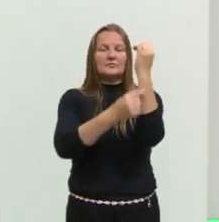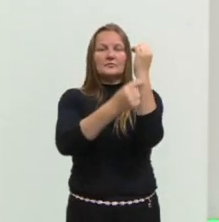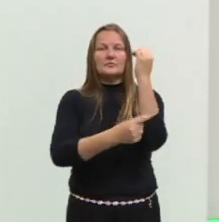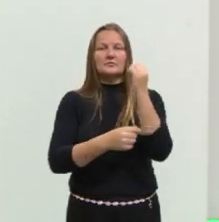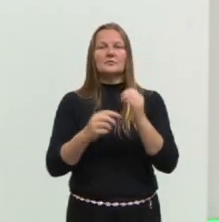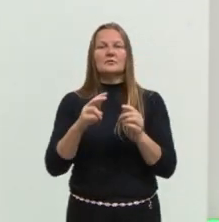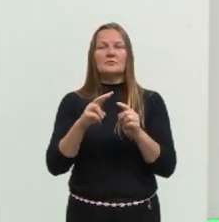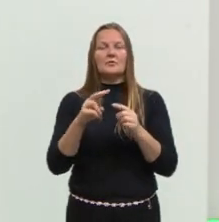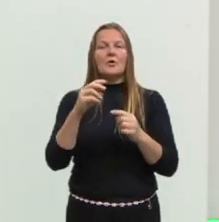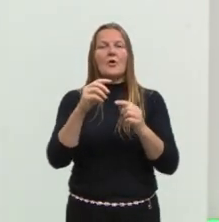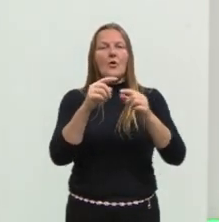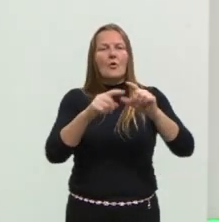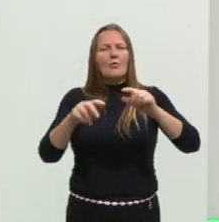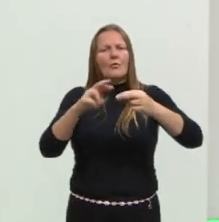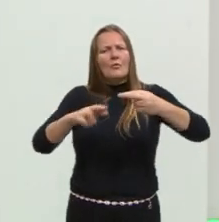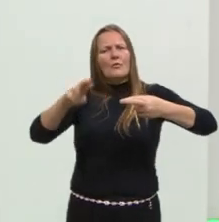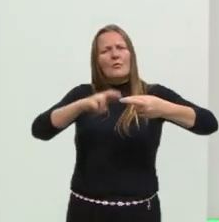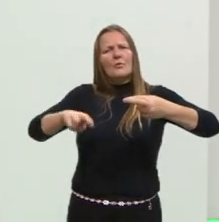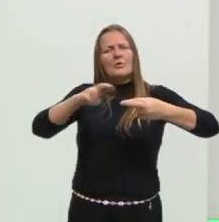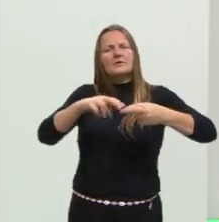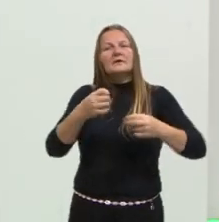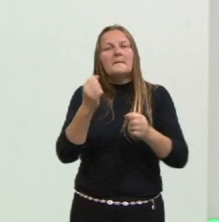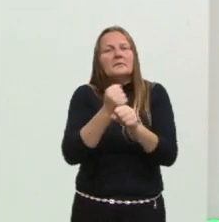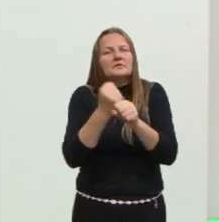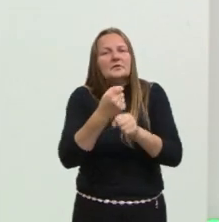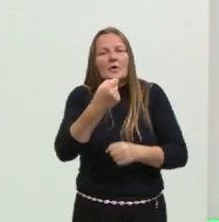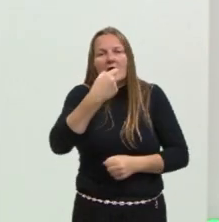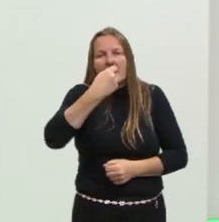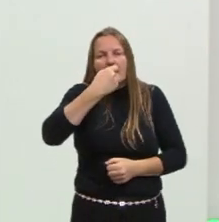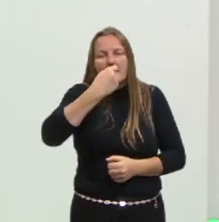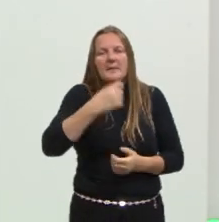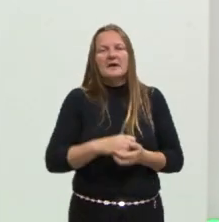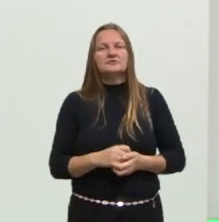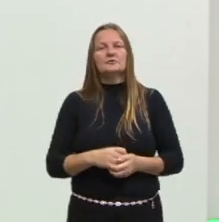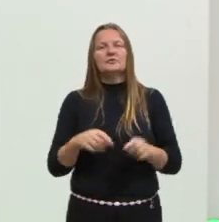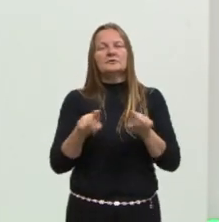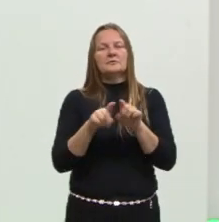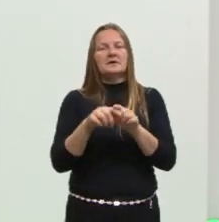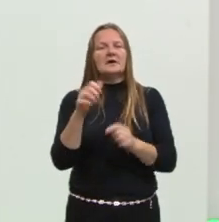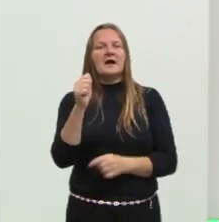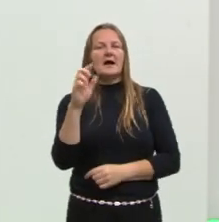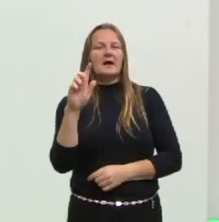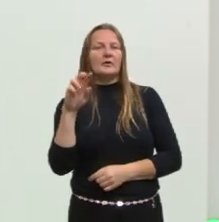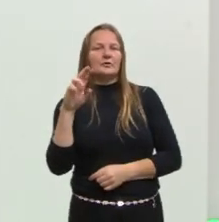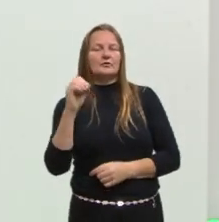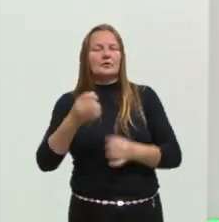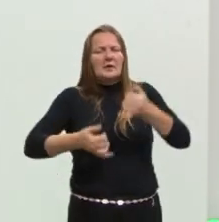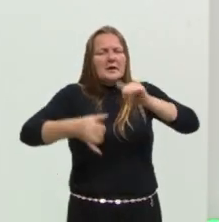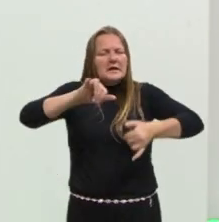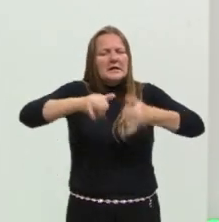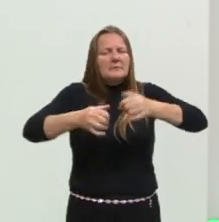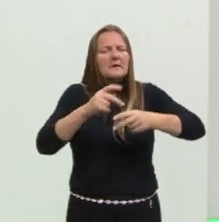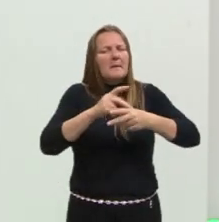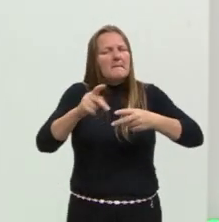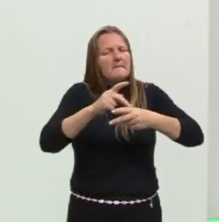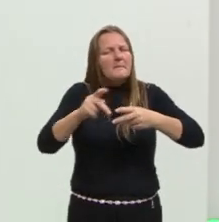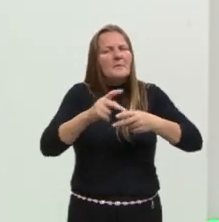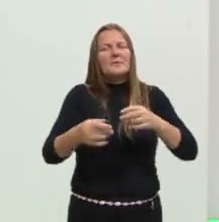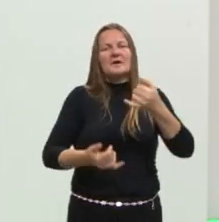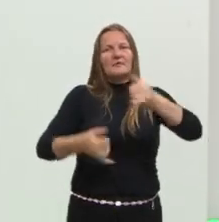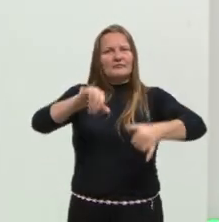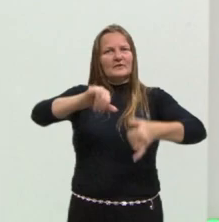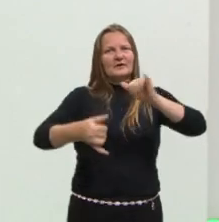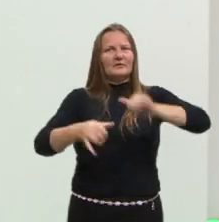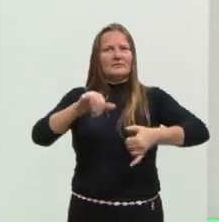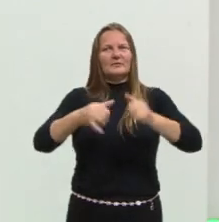rota catalítica e isso gente é produção de remédio produção de água de agrotóxicos enfim é química pura aquela bem de laboratório